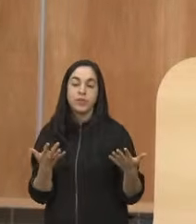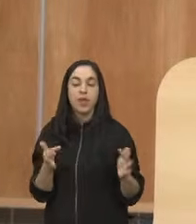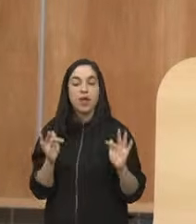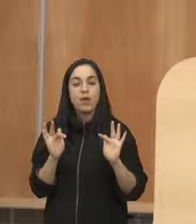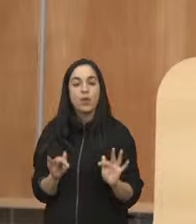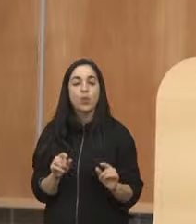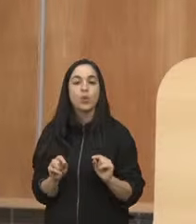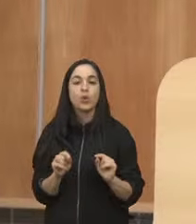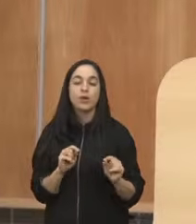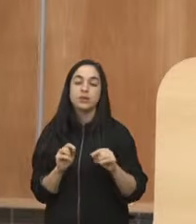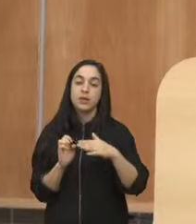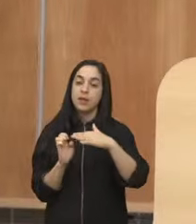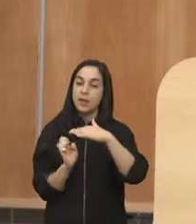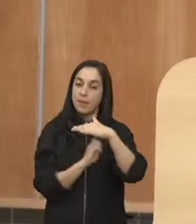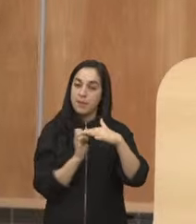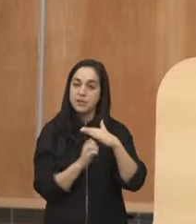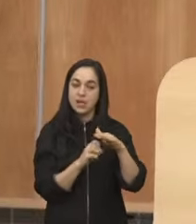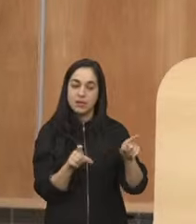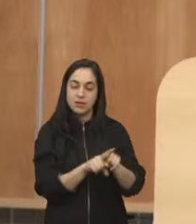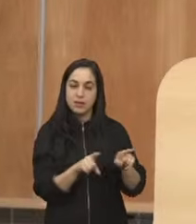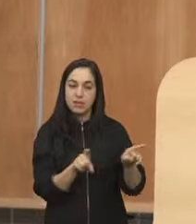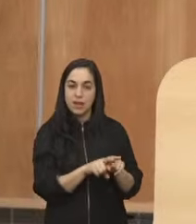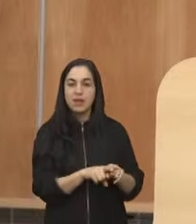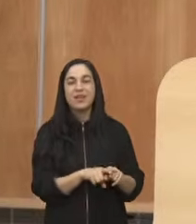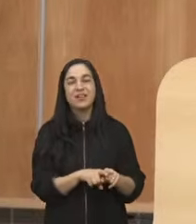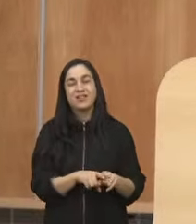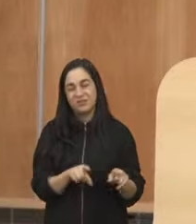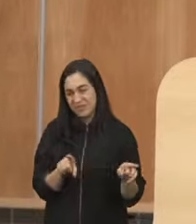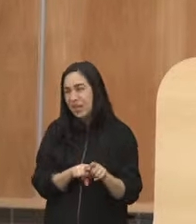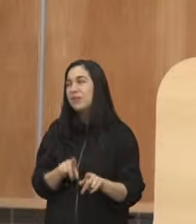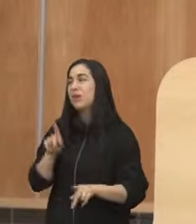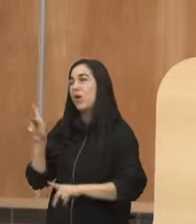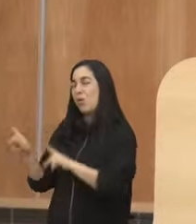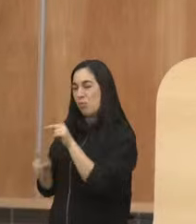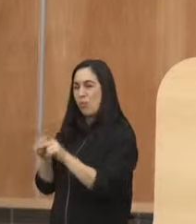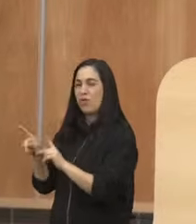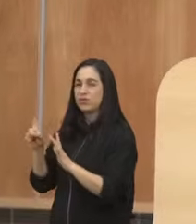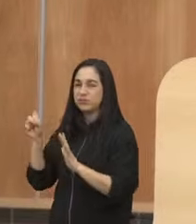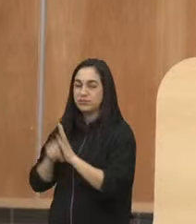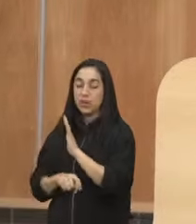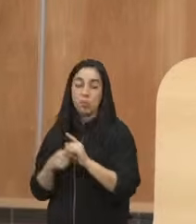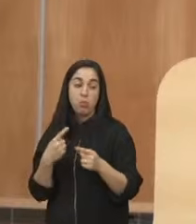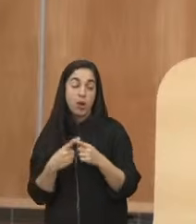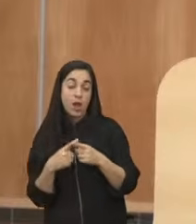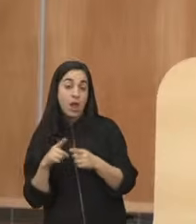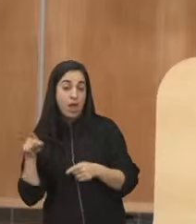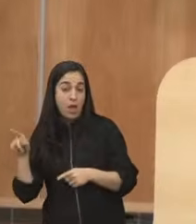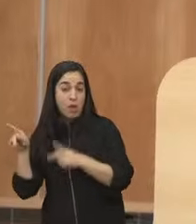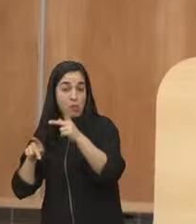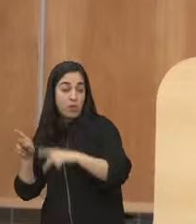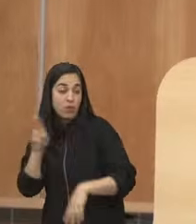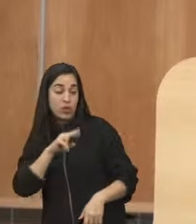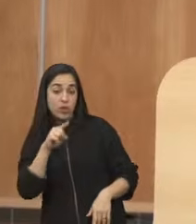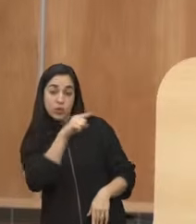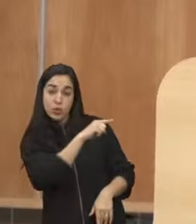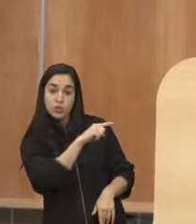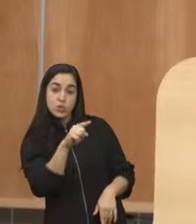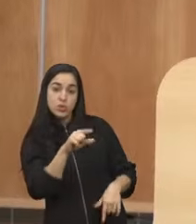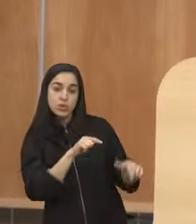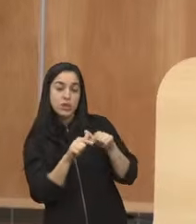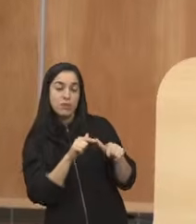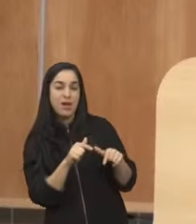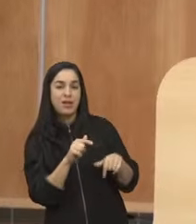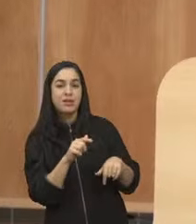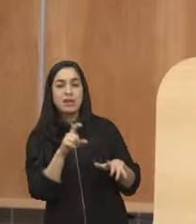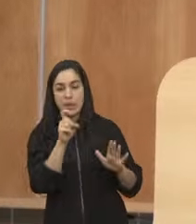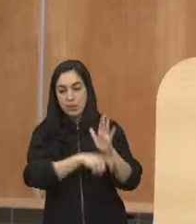não só os empresários serão atingidos, mas é a própria população, que é ela quem consome os serviços, e esses serviços vão ser tributados a